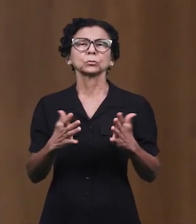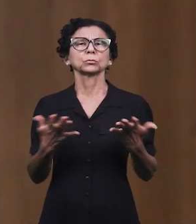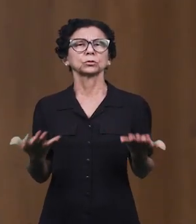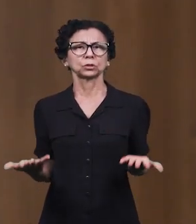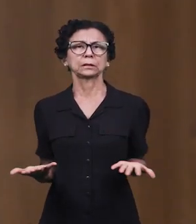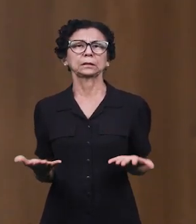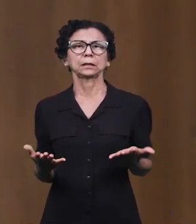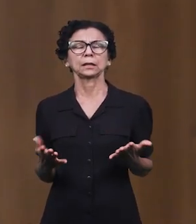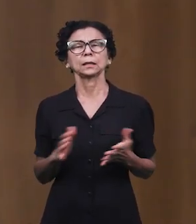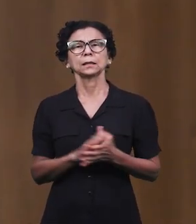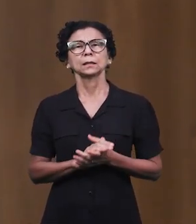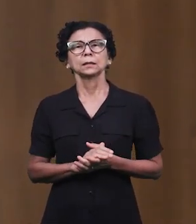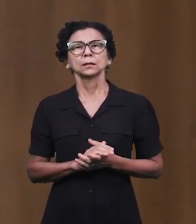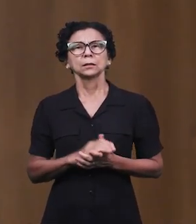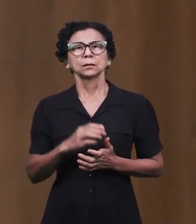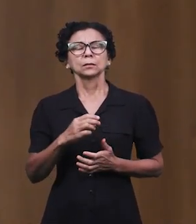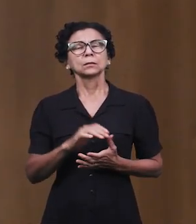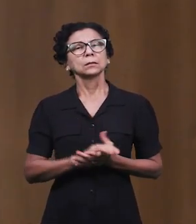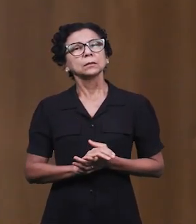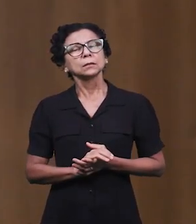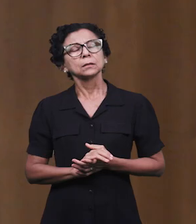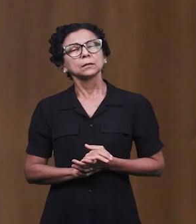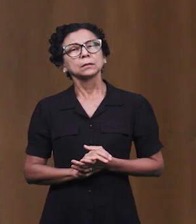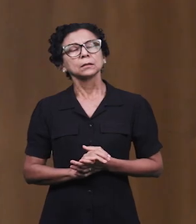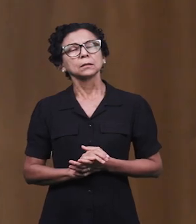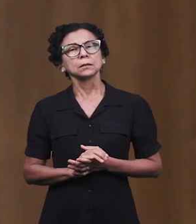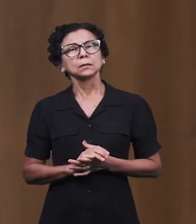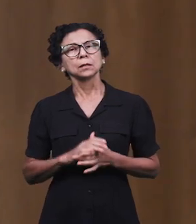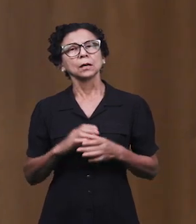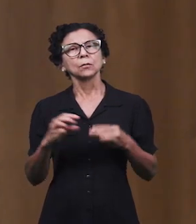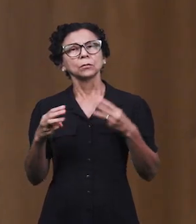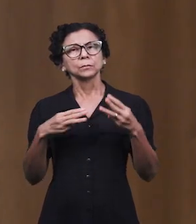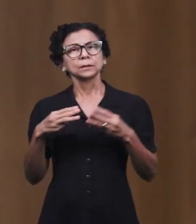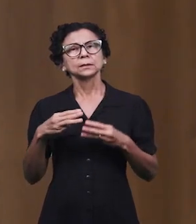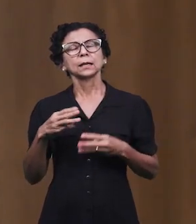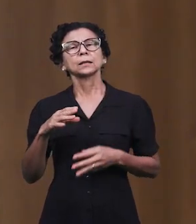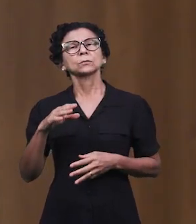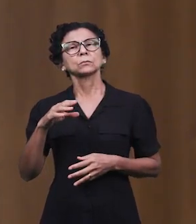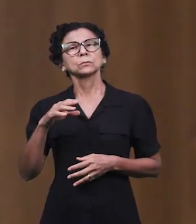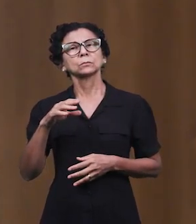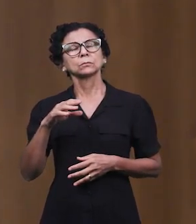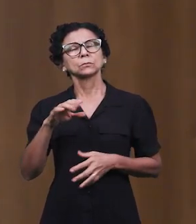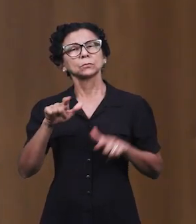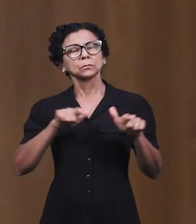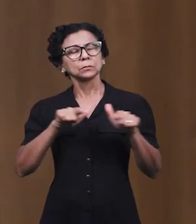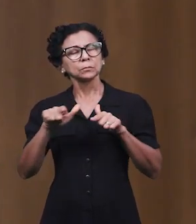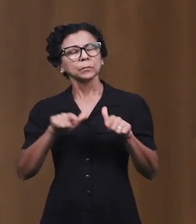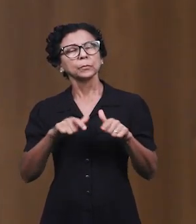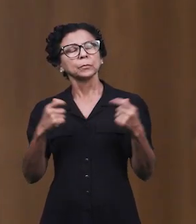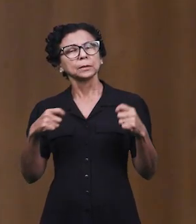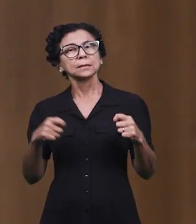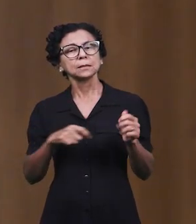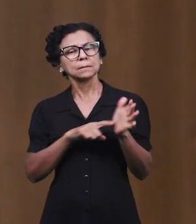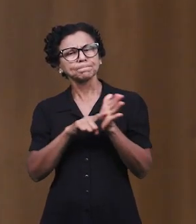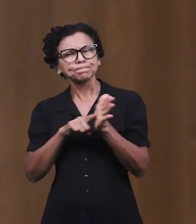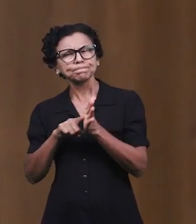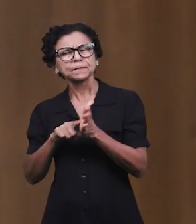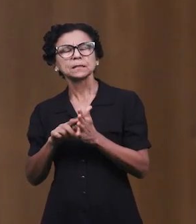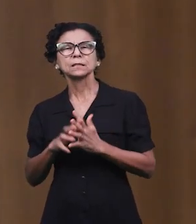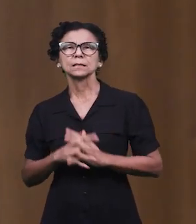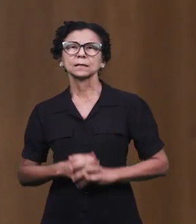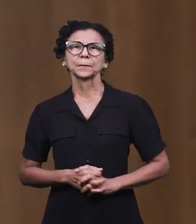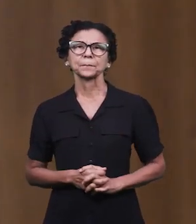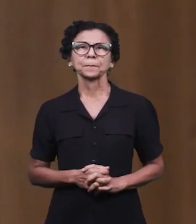Trabalho precisa fiscalizar para dar a opção dessa pessoa ser incluída no mercado de trabalho. E, assim,